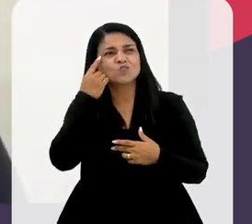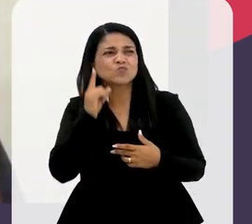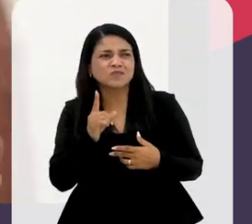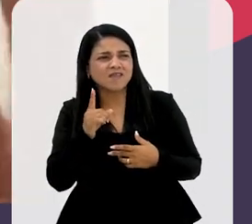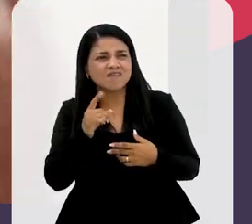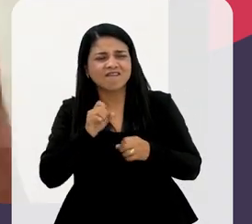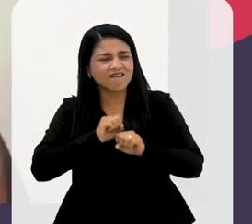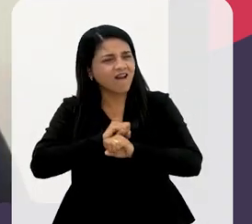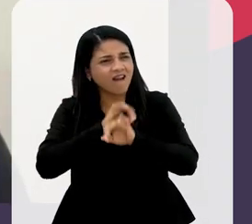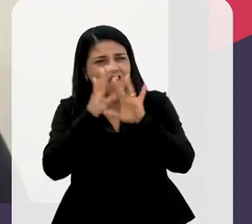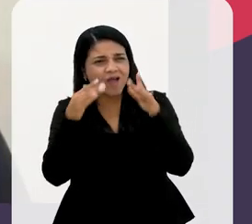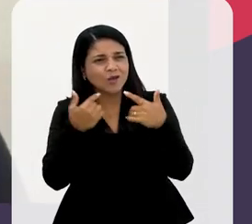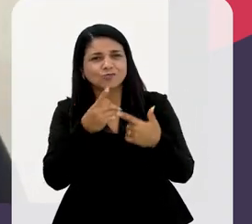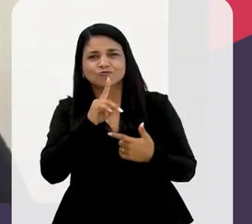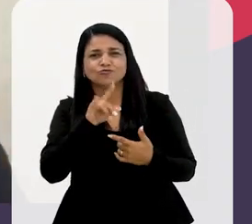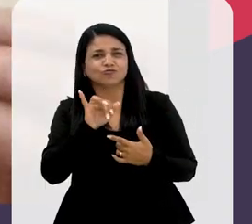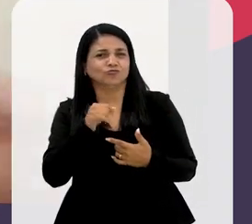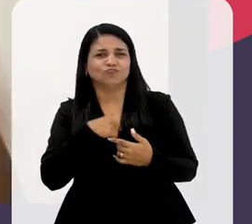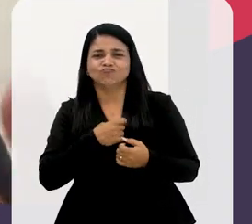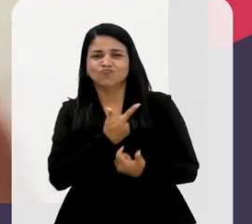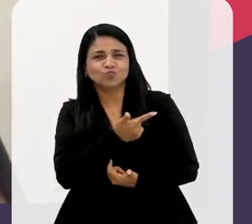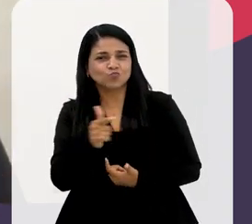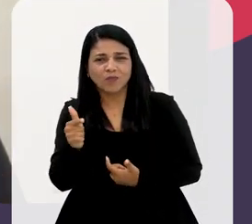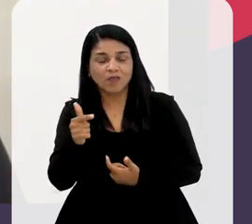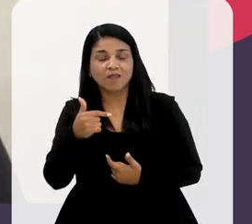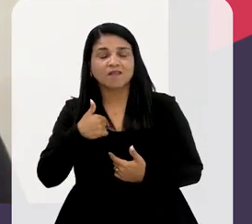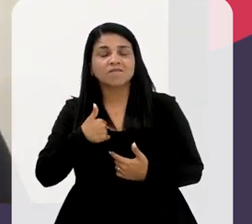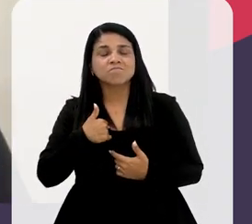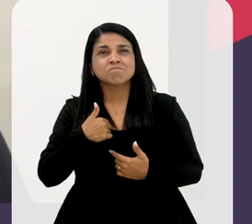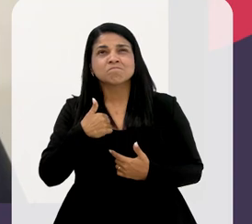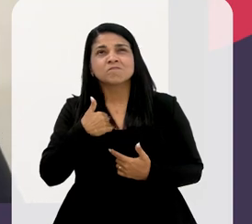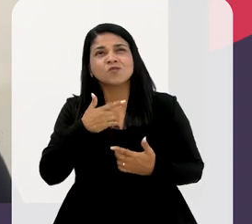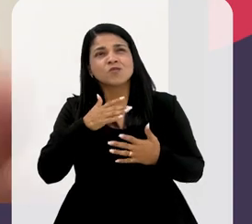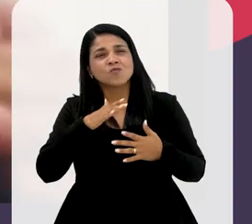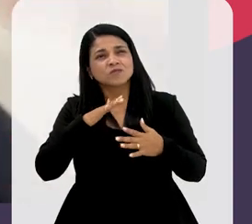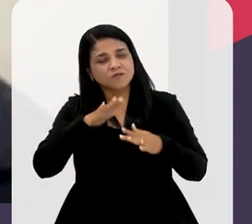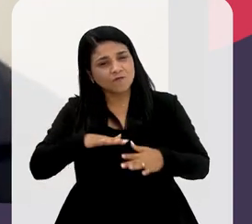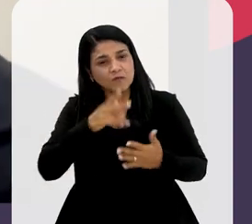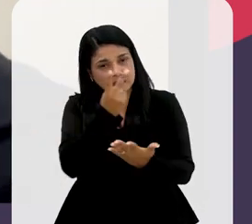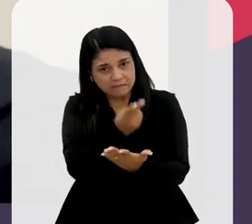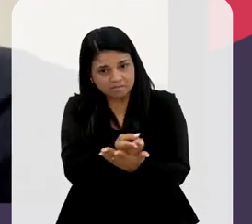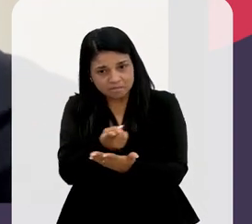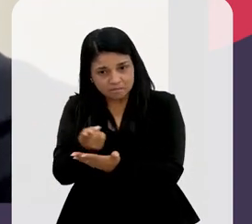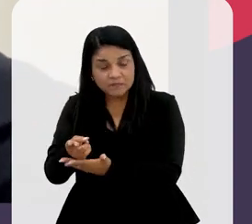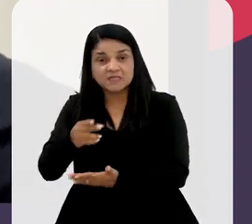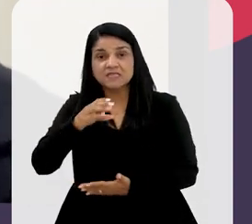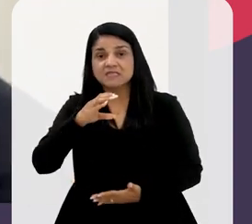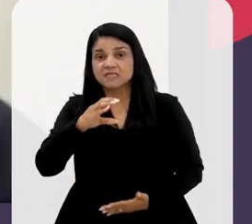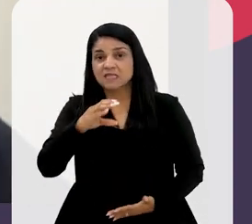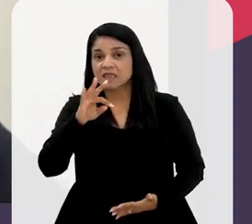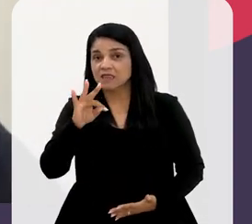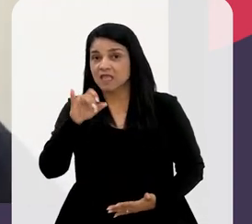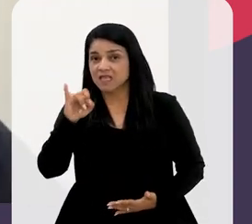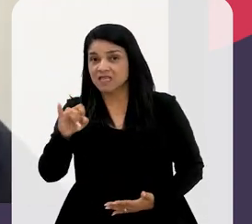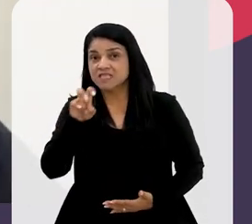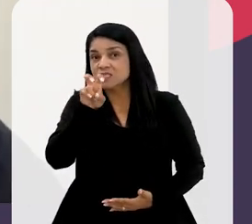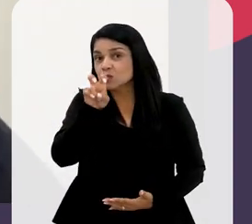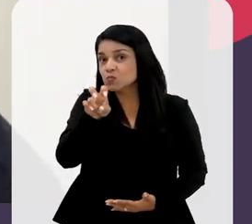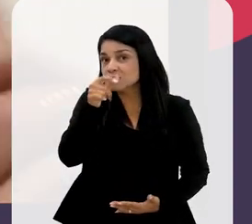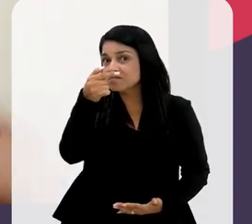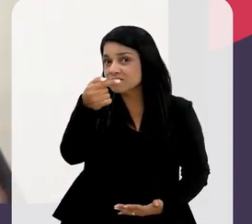tenho isso muito claro, essas datas eu não tenho muito claro. Eu sei que eu fiquei. No CTI, eu